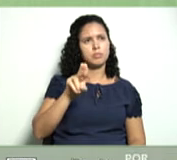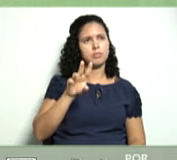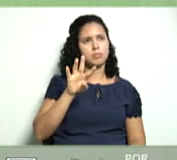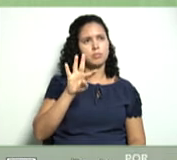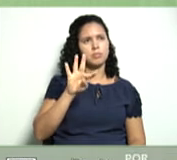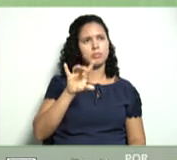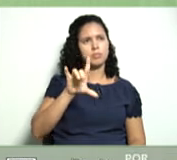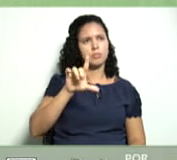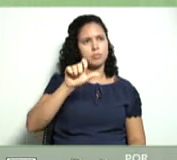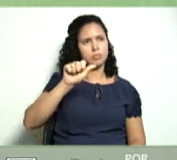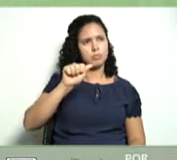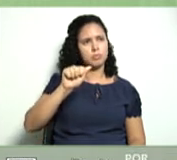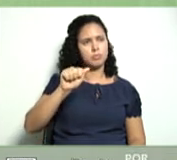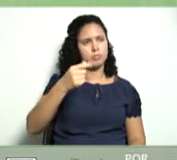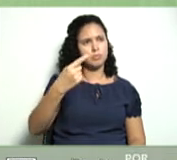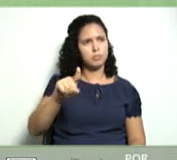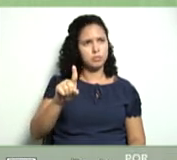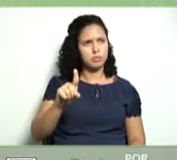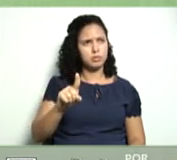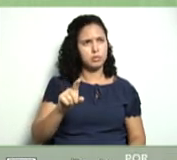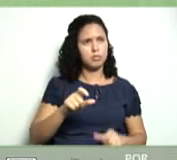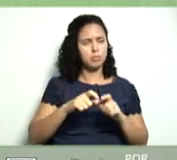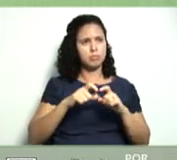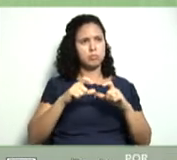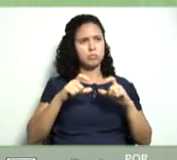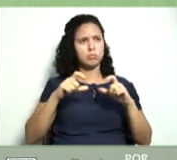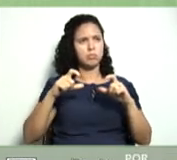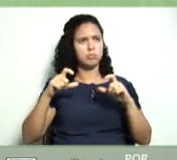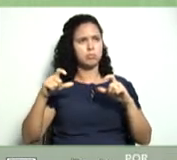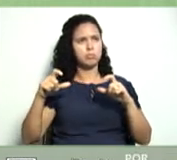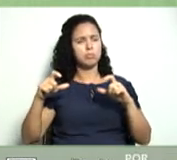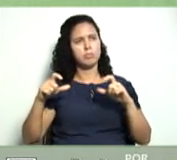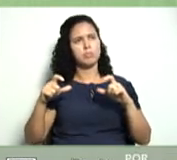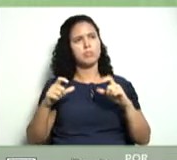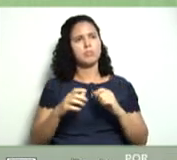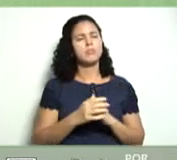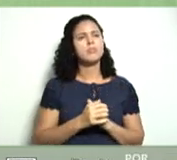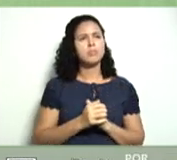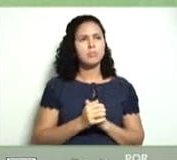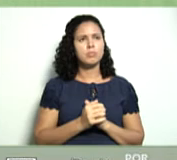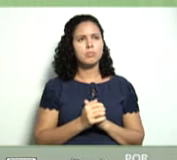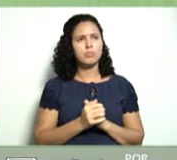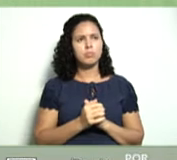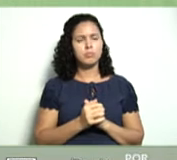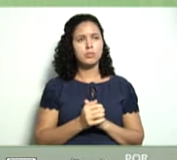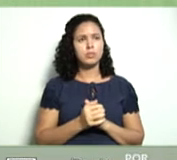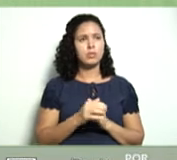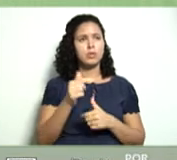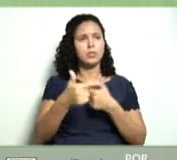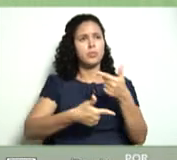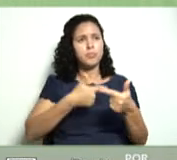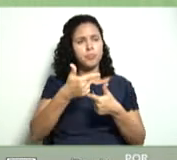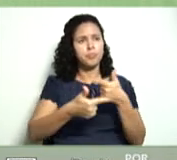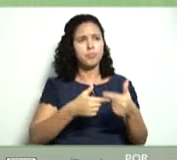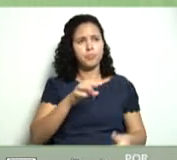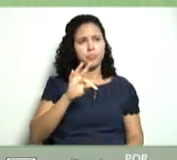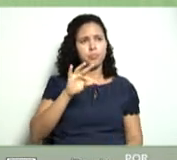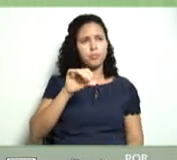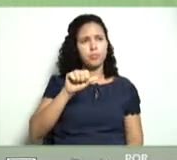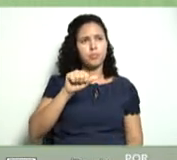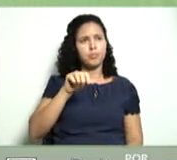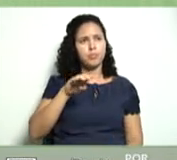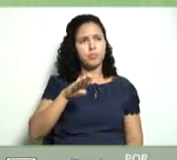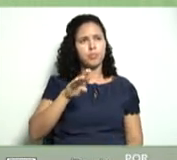texto aumentar o tamanho da fonte pra você observar melhor para trabalhar tabulação é necessário que você